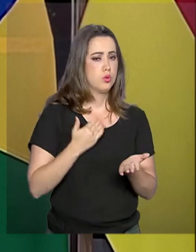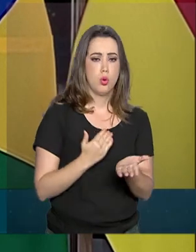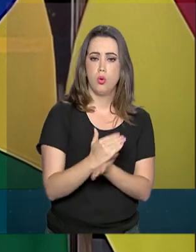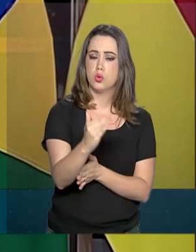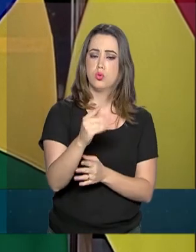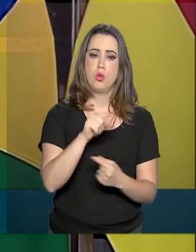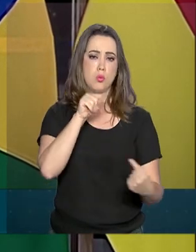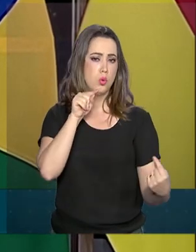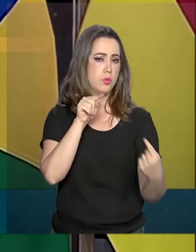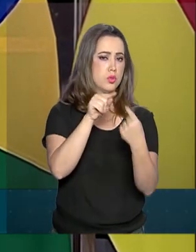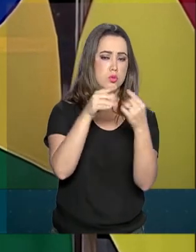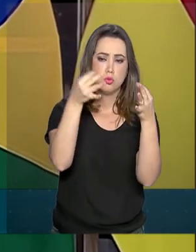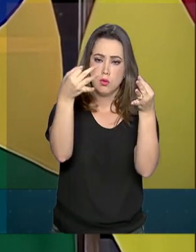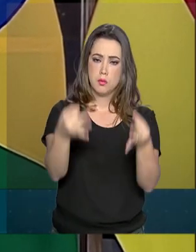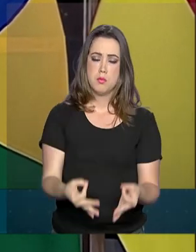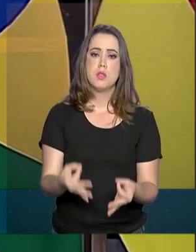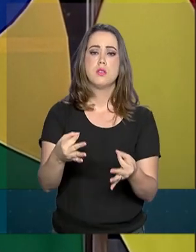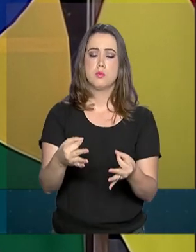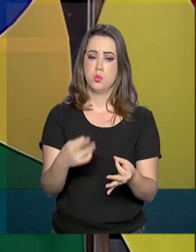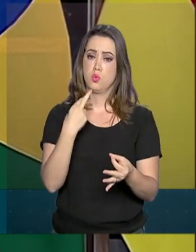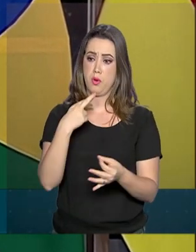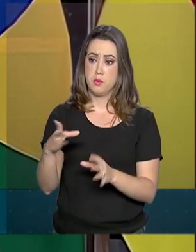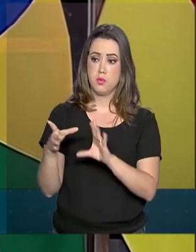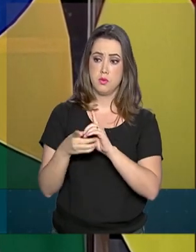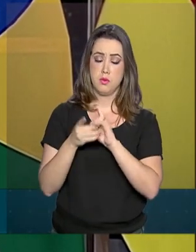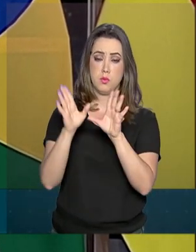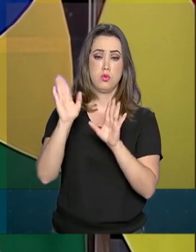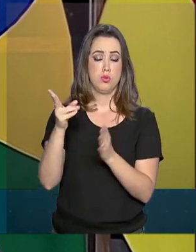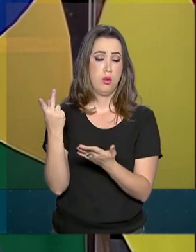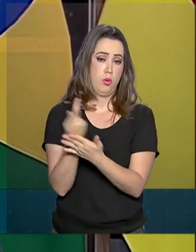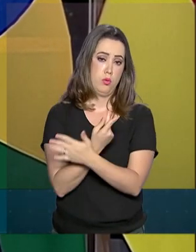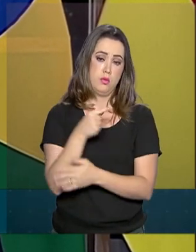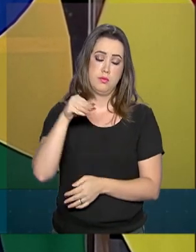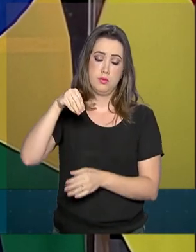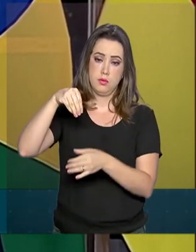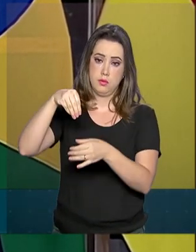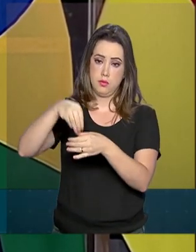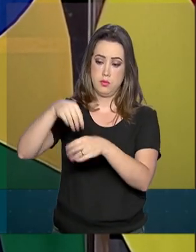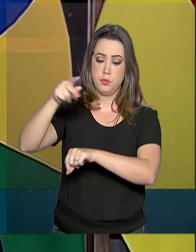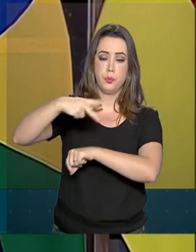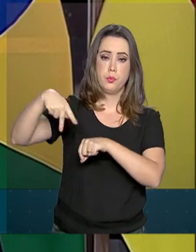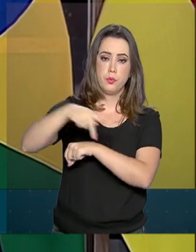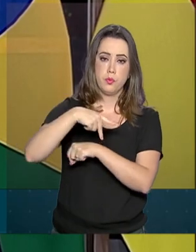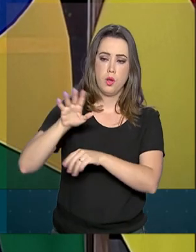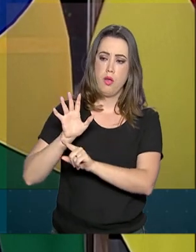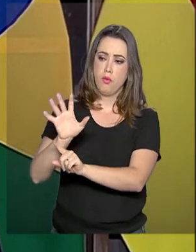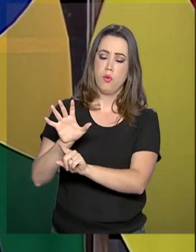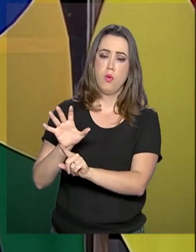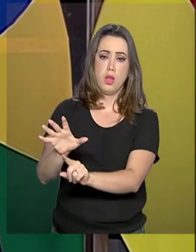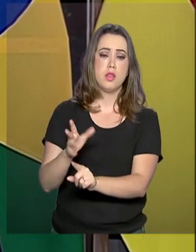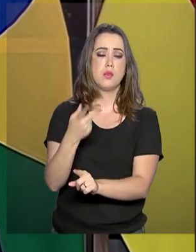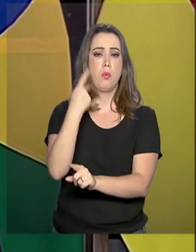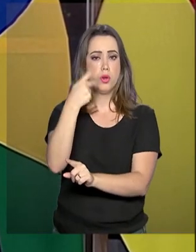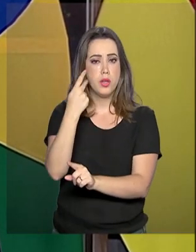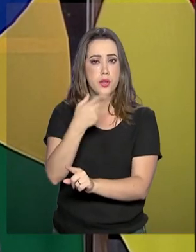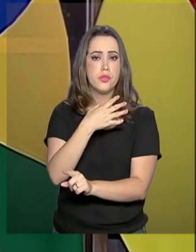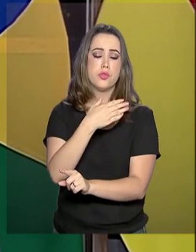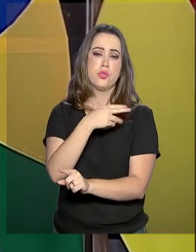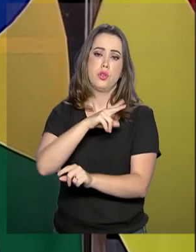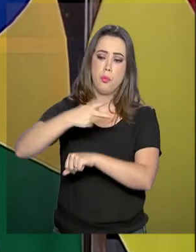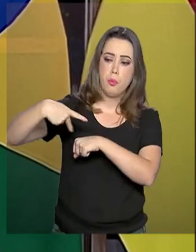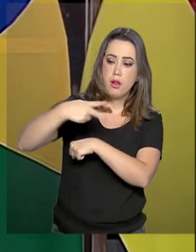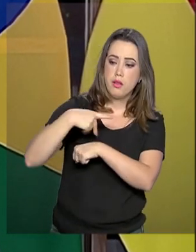democrática da venezuela naquilo que já está sendo feito é na pressão diplomática a pressão política ea